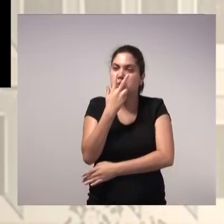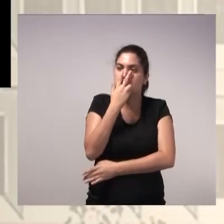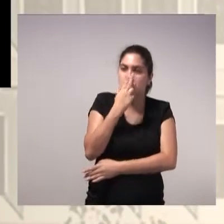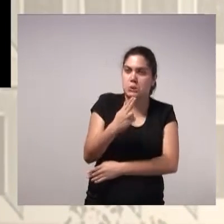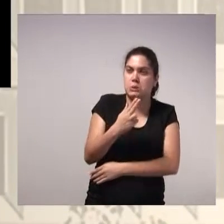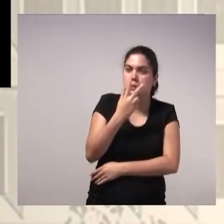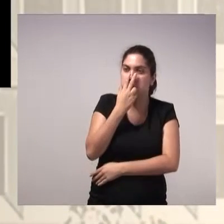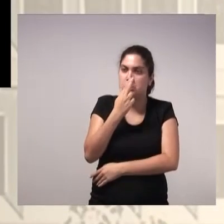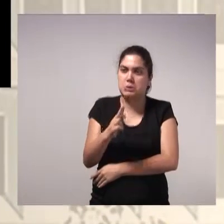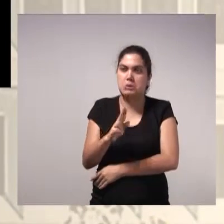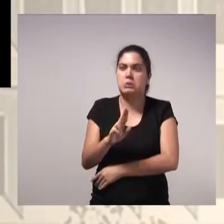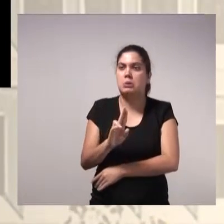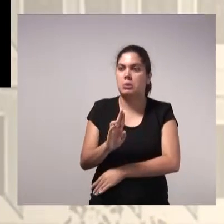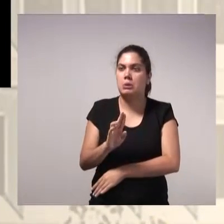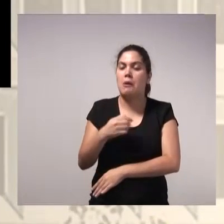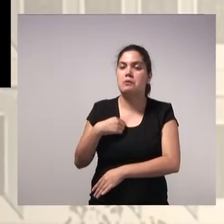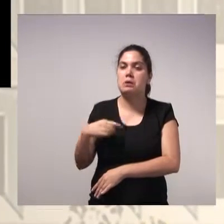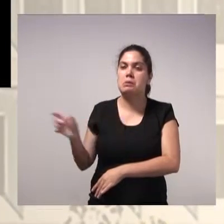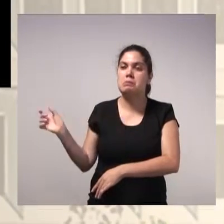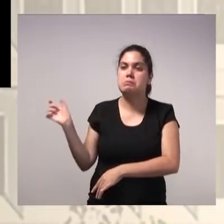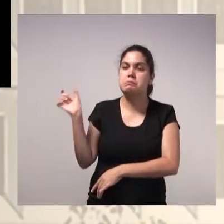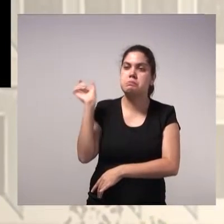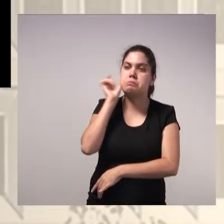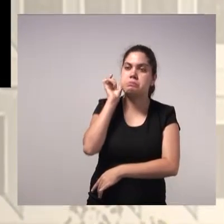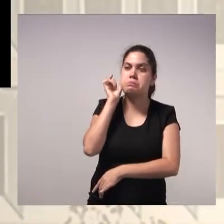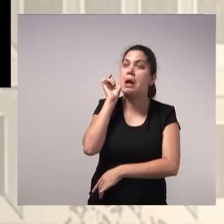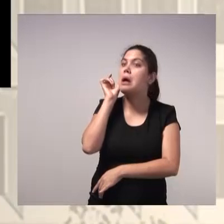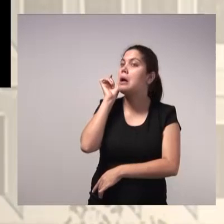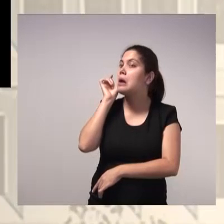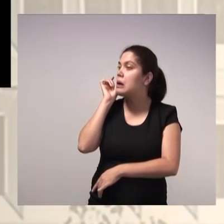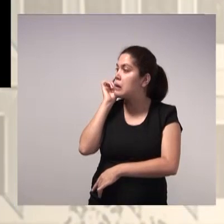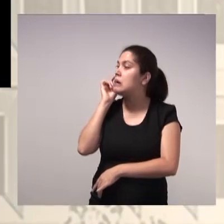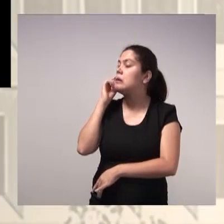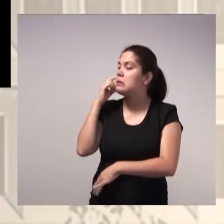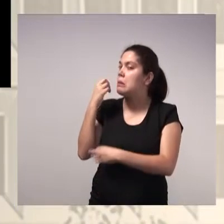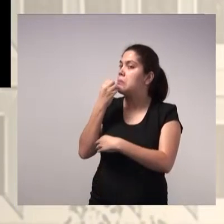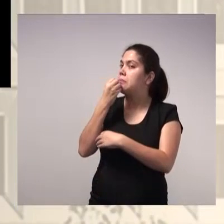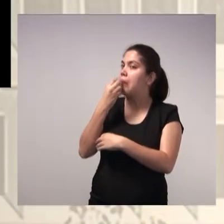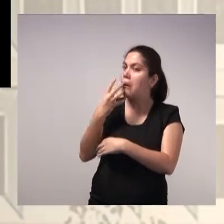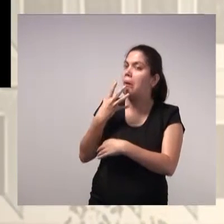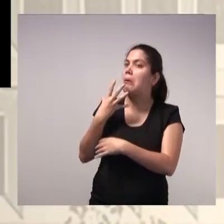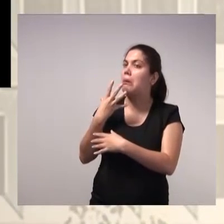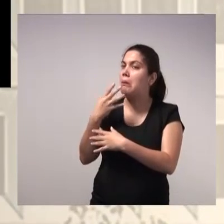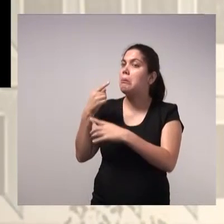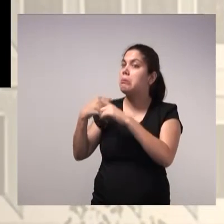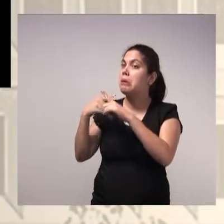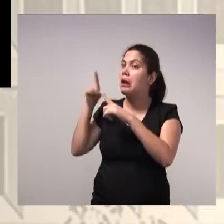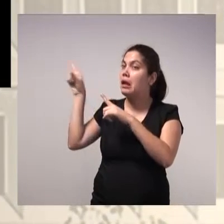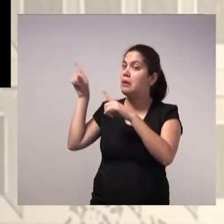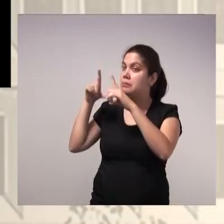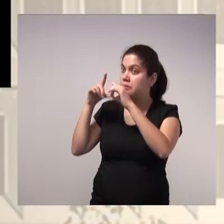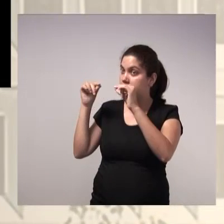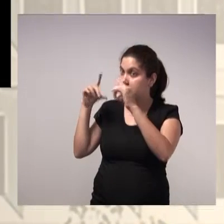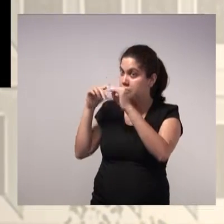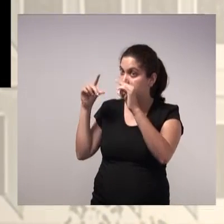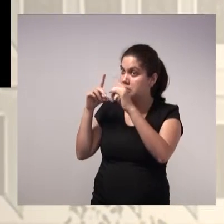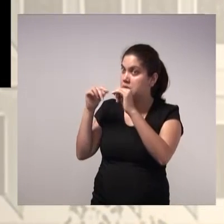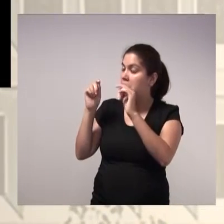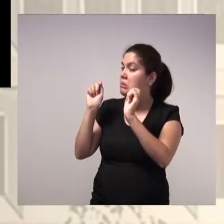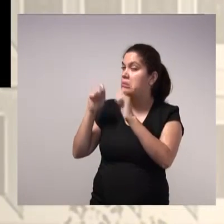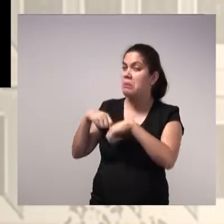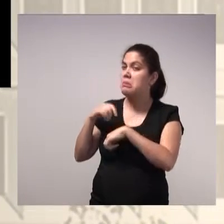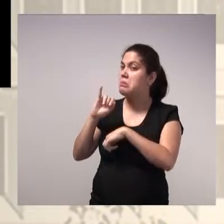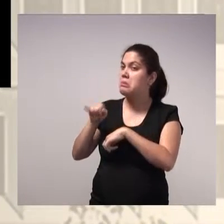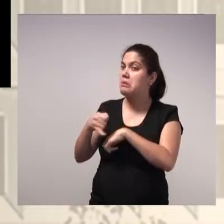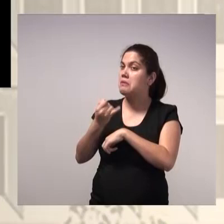solução. É você escutar alguém dizer que em Brasília não dá para aproveitar a água